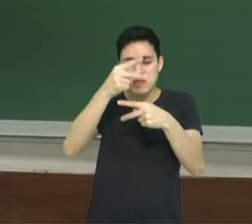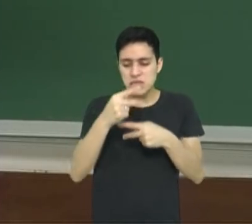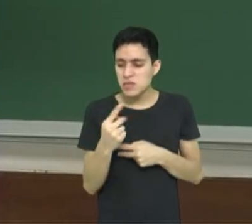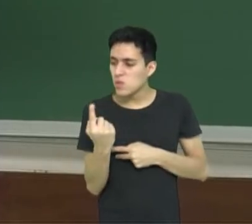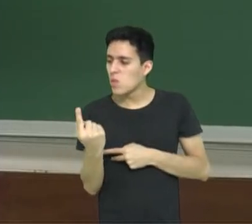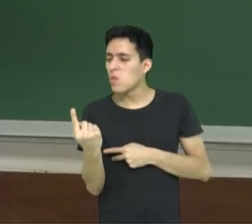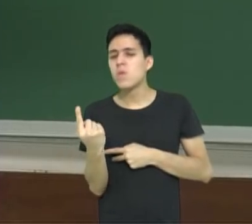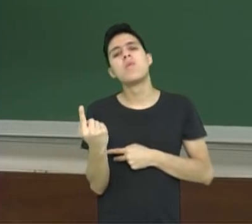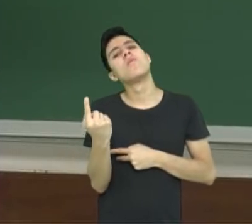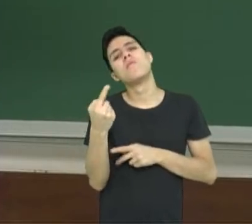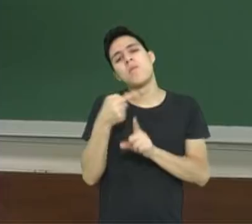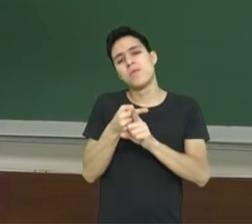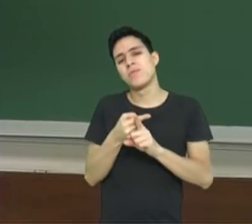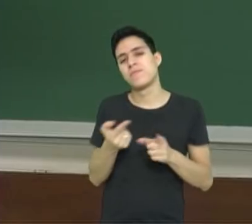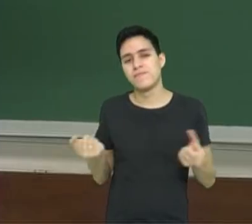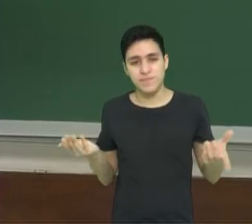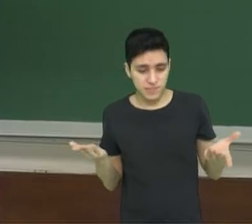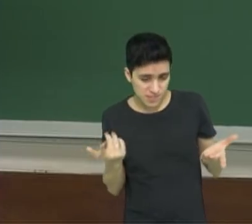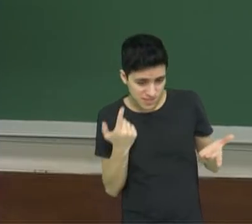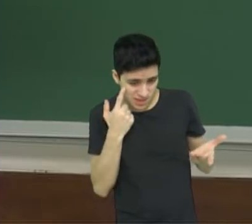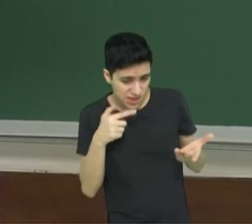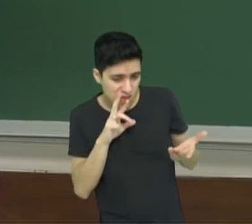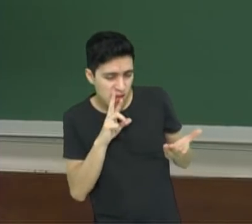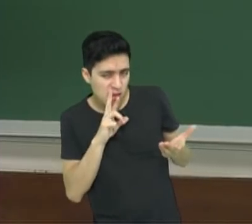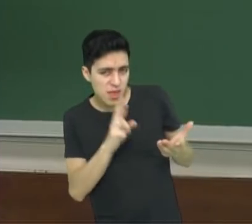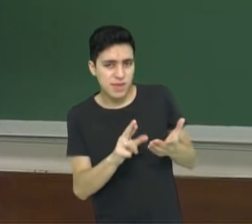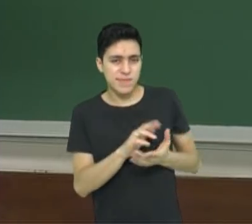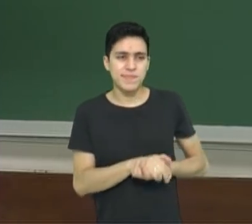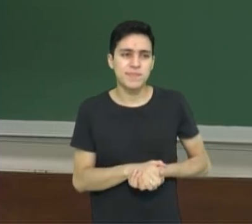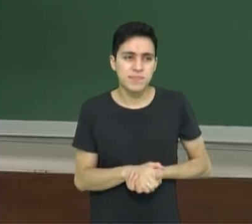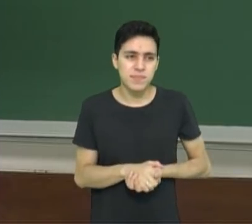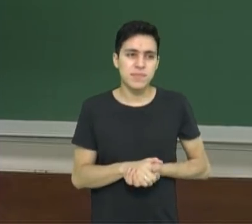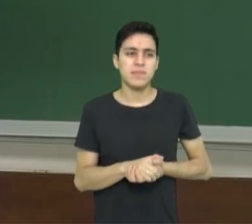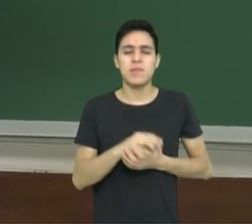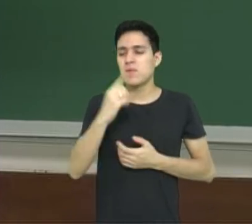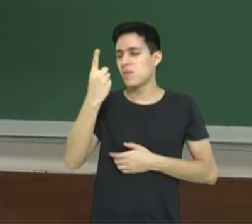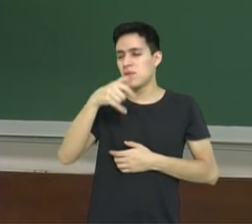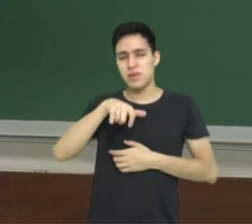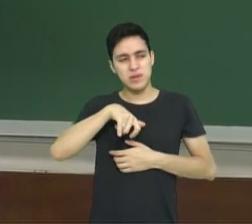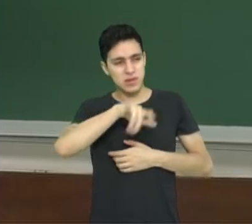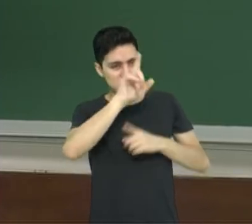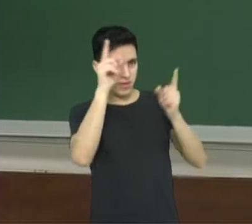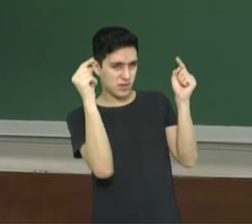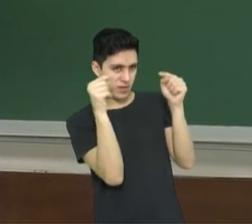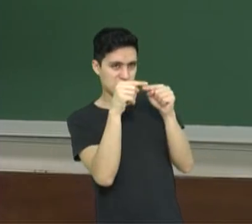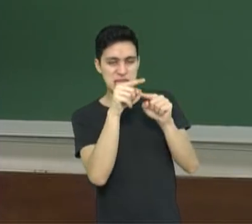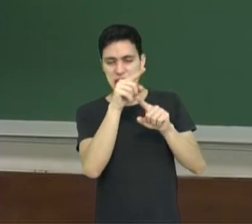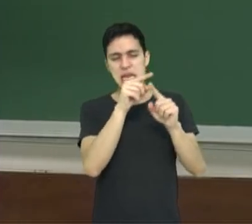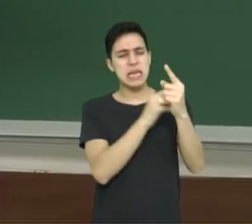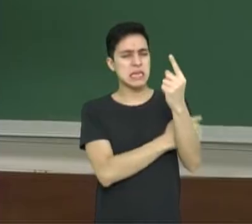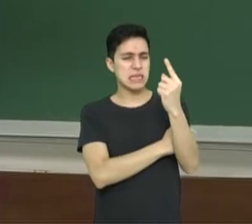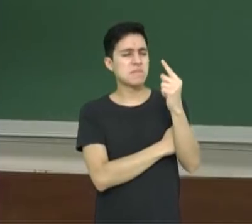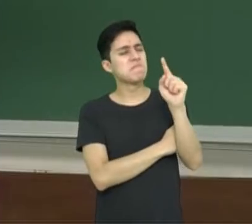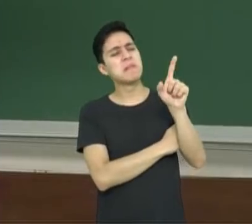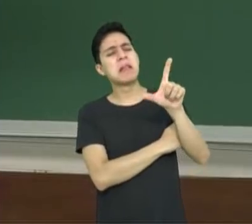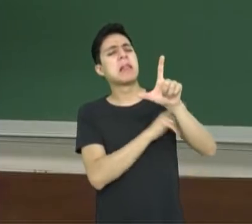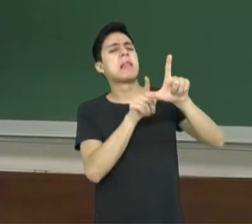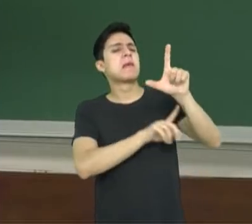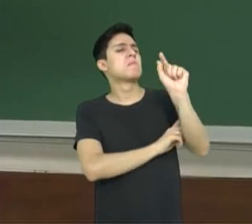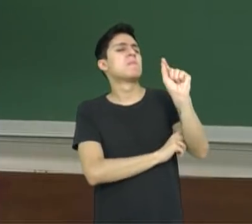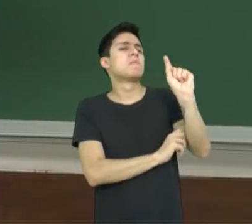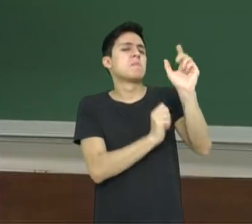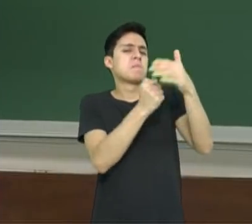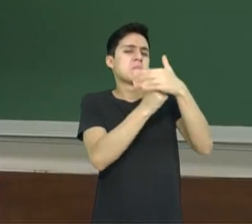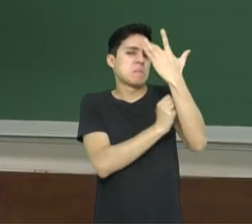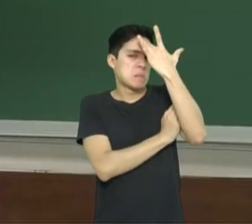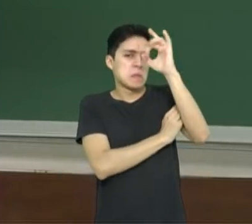1 positivo. Então, a resposta é 1 para y, que é a segunda incógnita, segunda posição